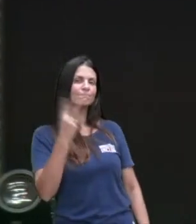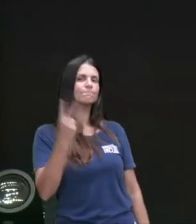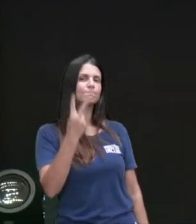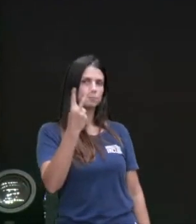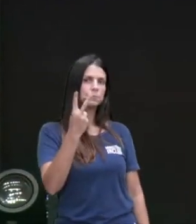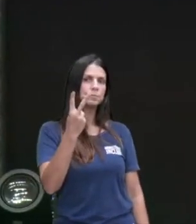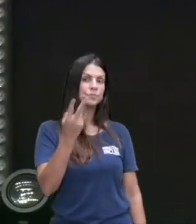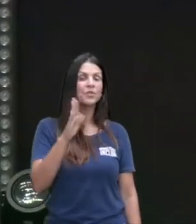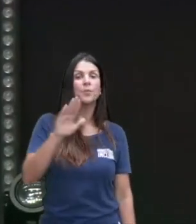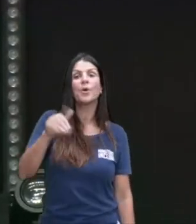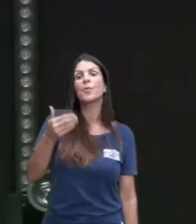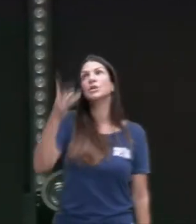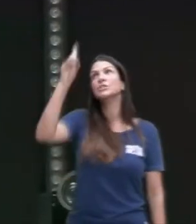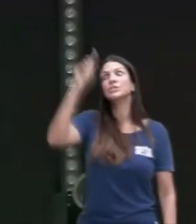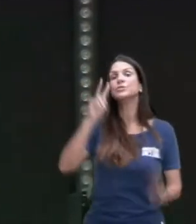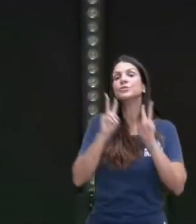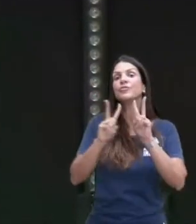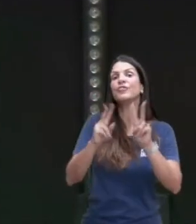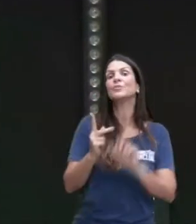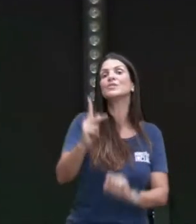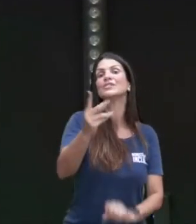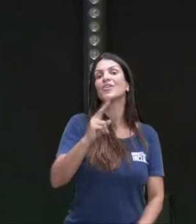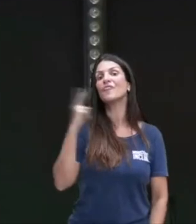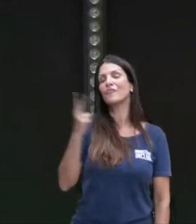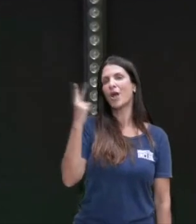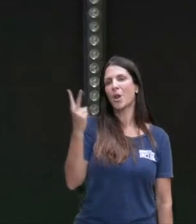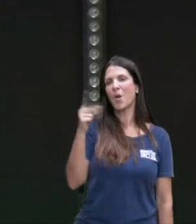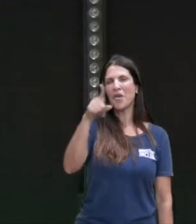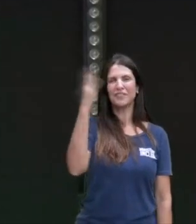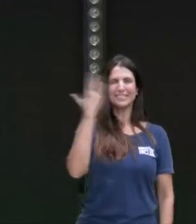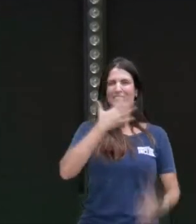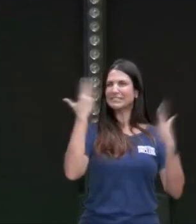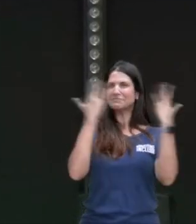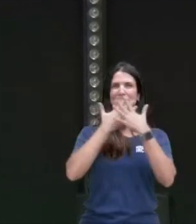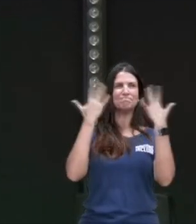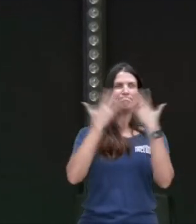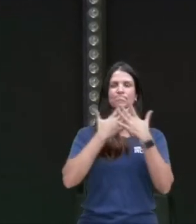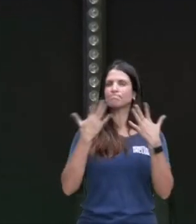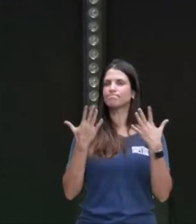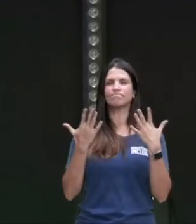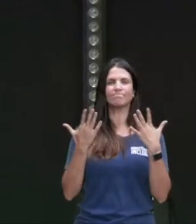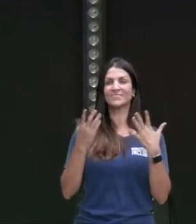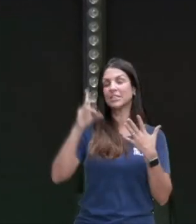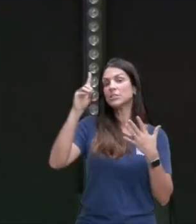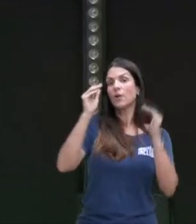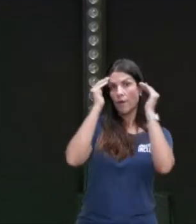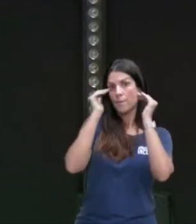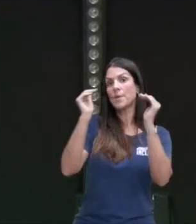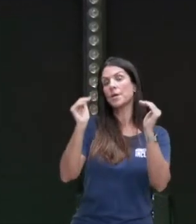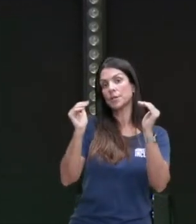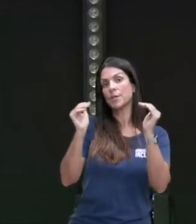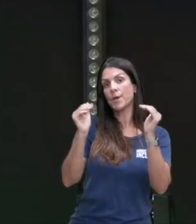quando Deus vê o seu valor e você não ver a Deus respeita o preço que você